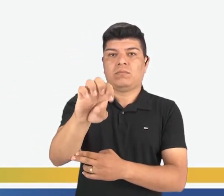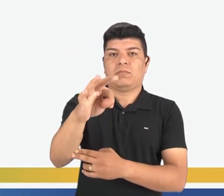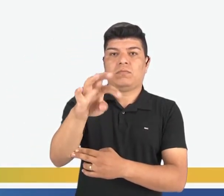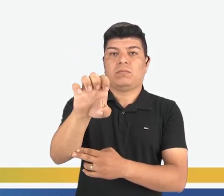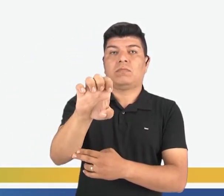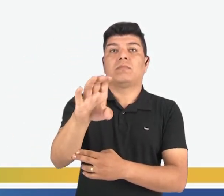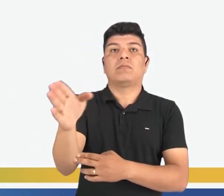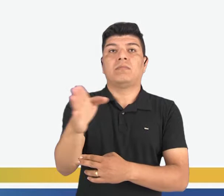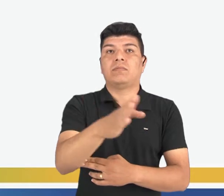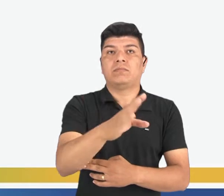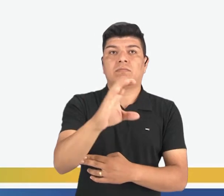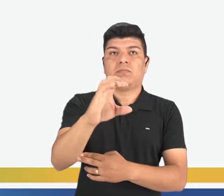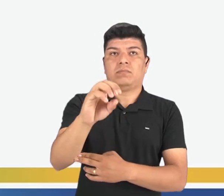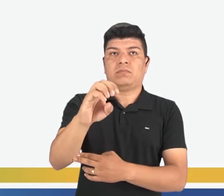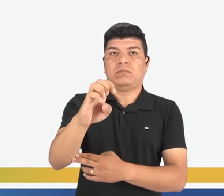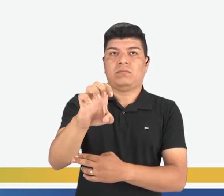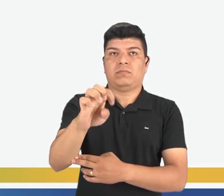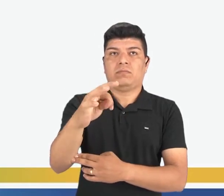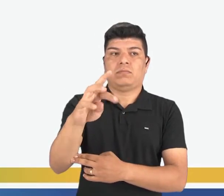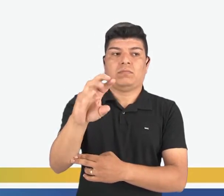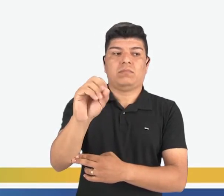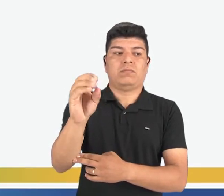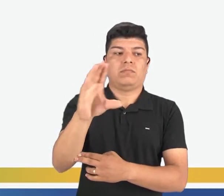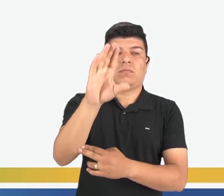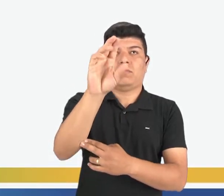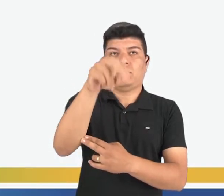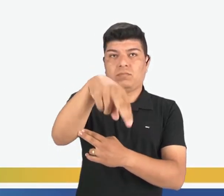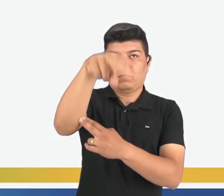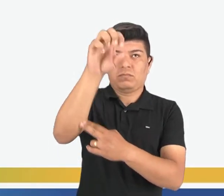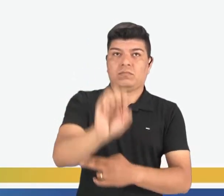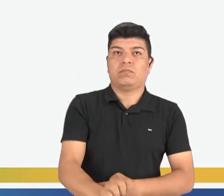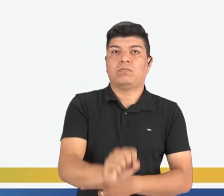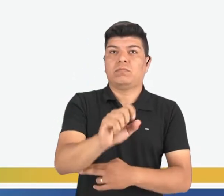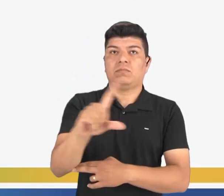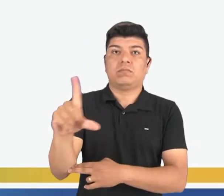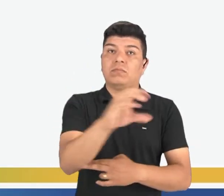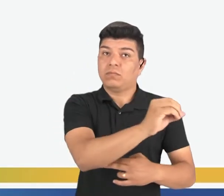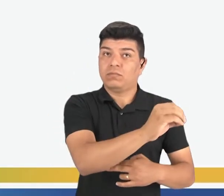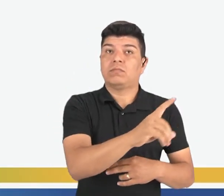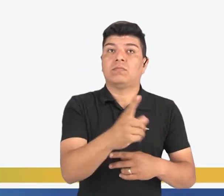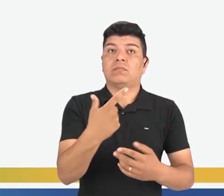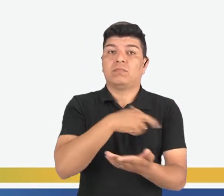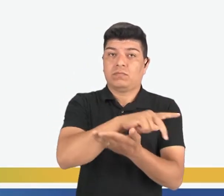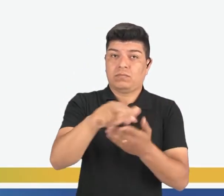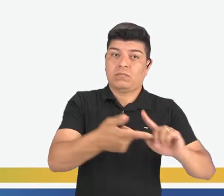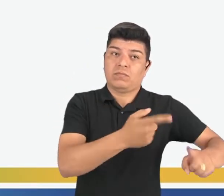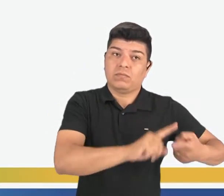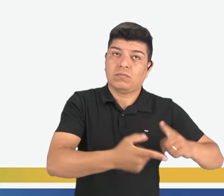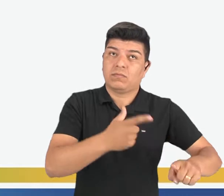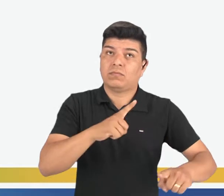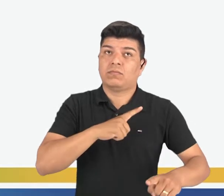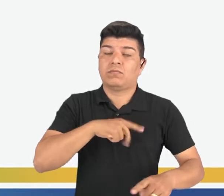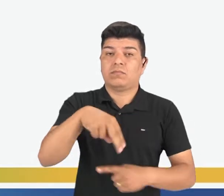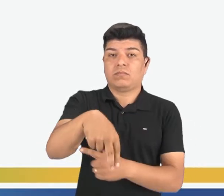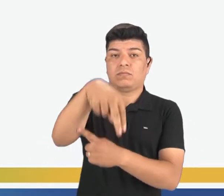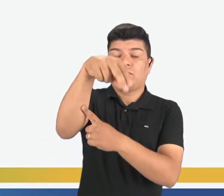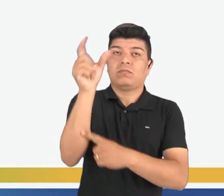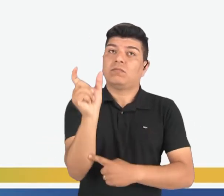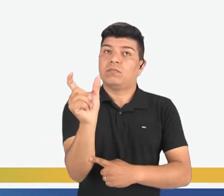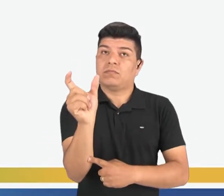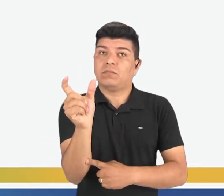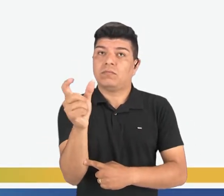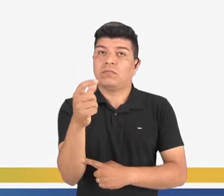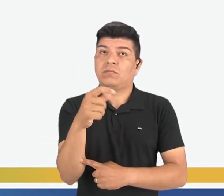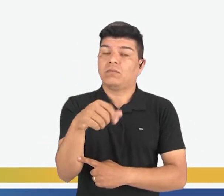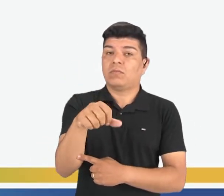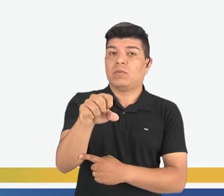centro-oeste, sudeste e sul. Então, tem essas variações. Como eu falo aqui no norte algumas palavras, aqui talvez